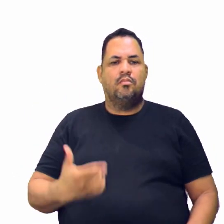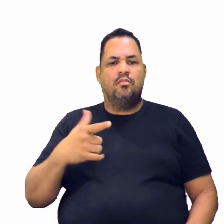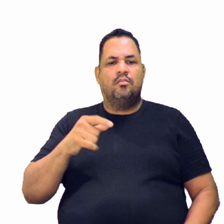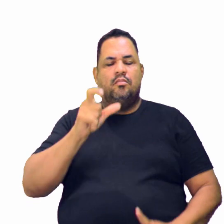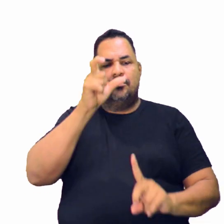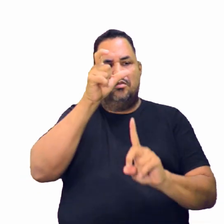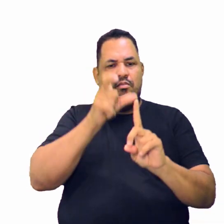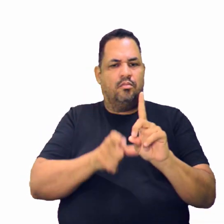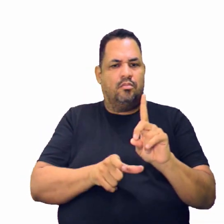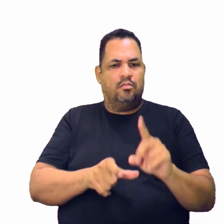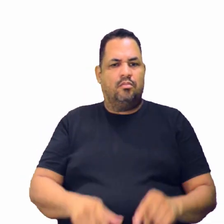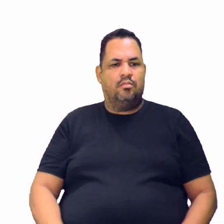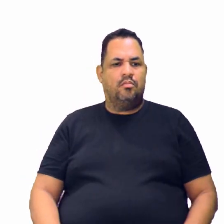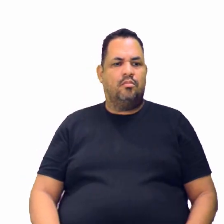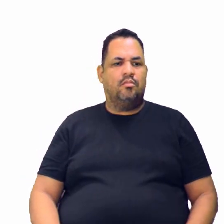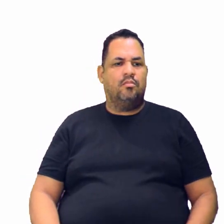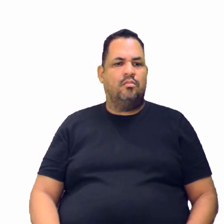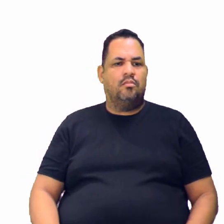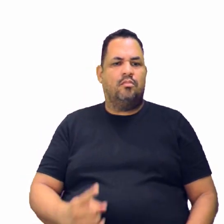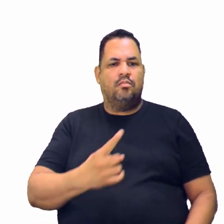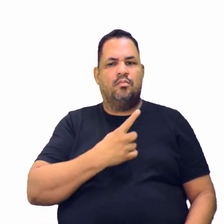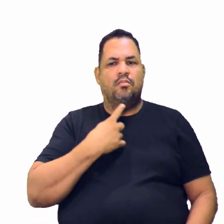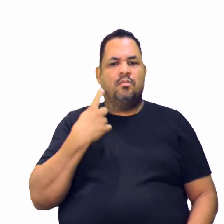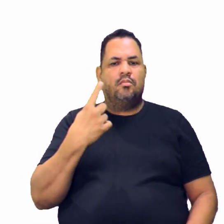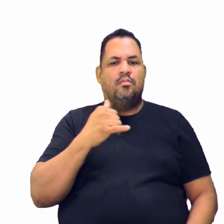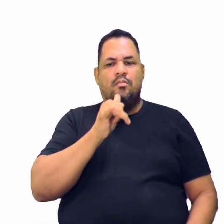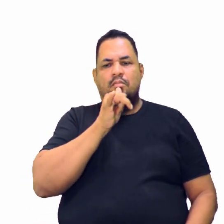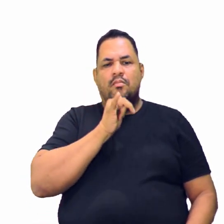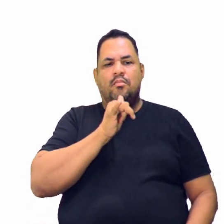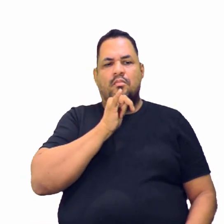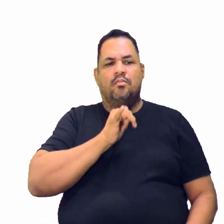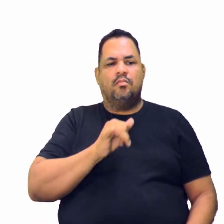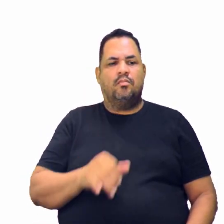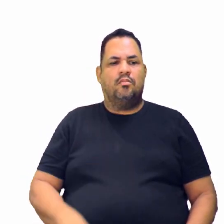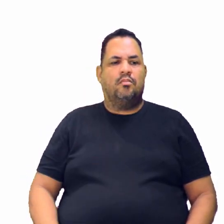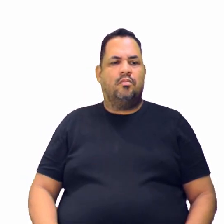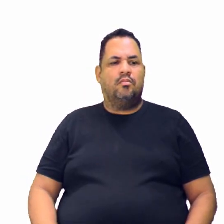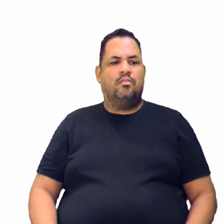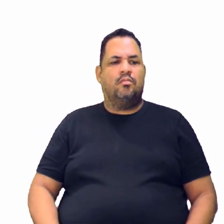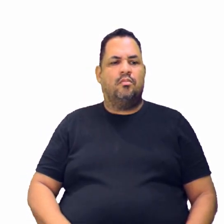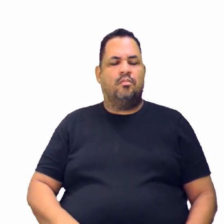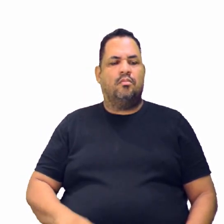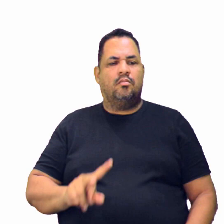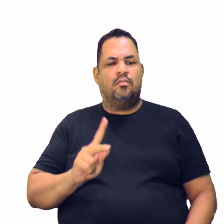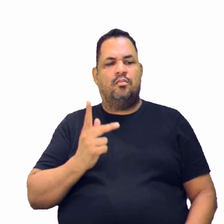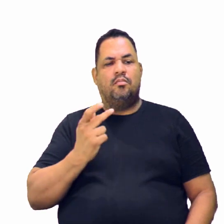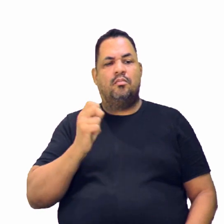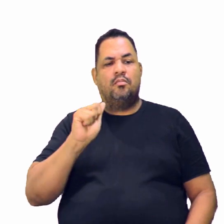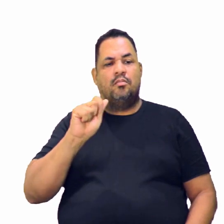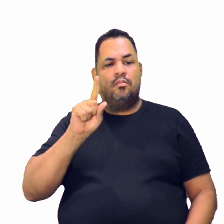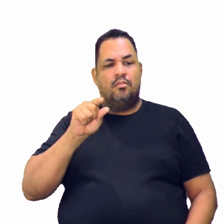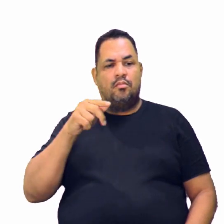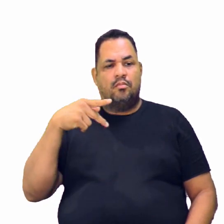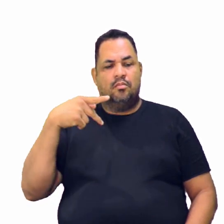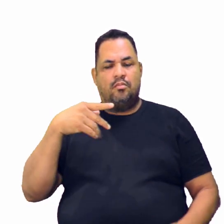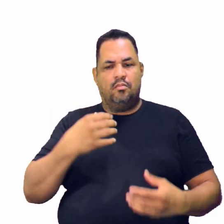tem sujeito. Então, nós temos aqui outro exemplo. A poesia. Presta atenção, amado.